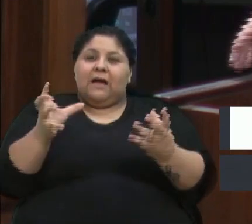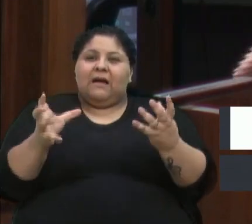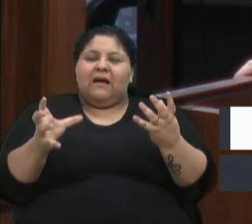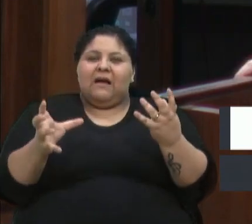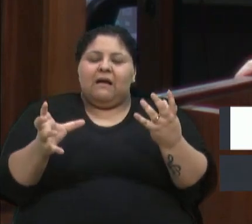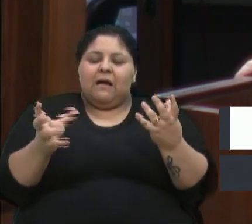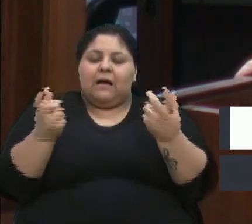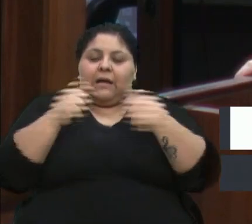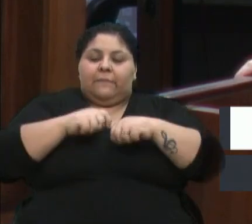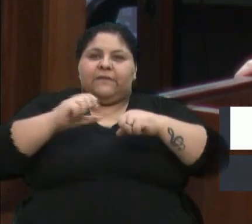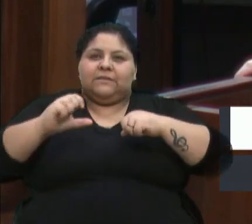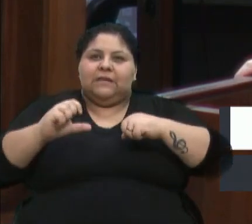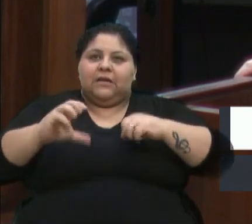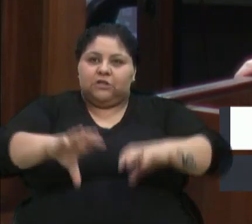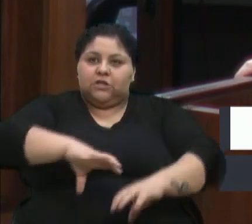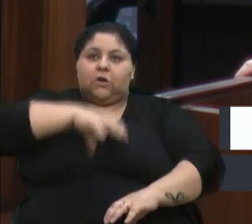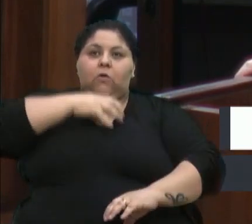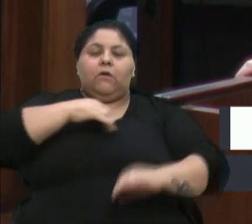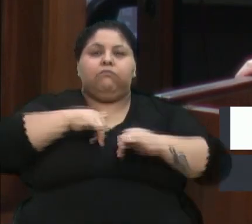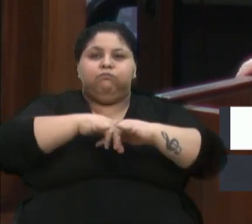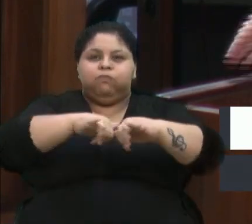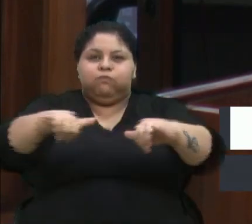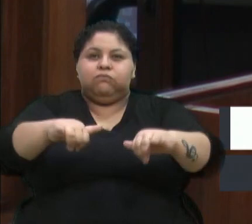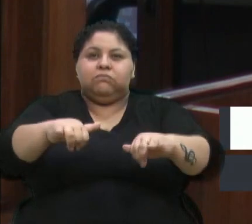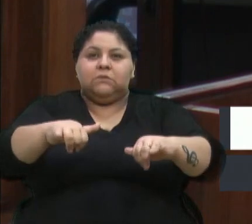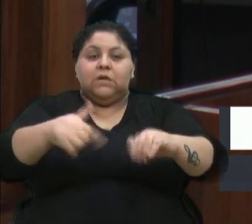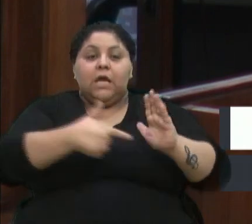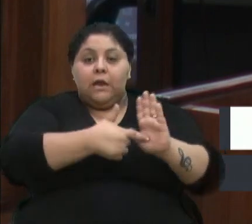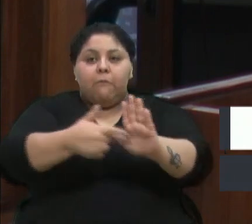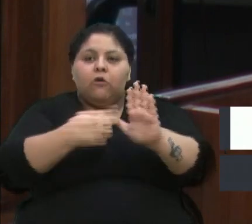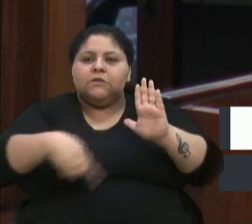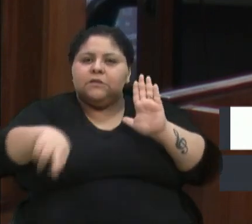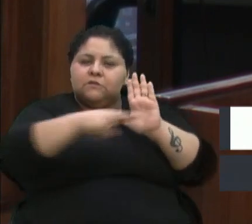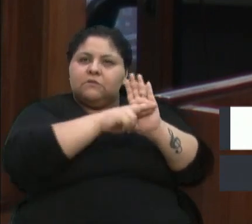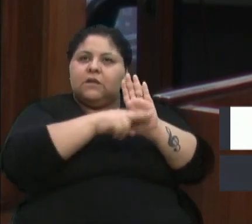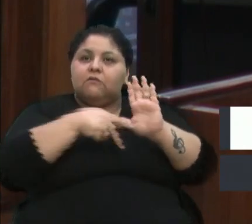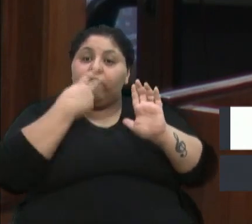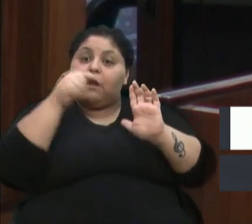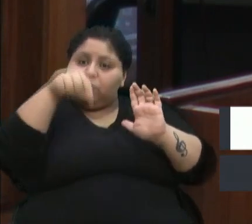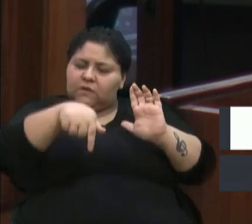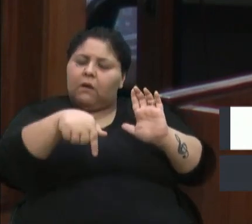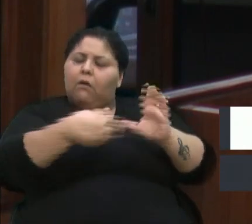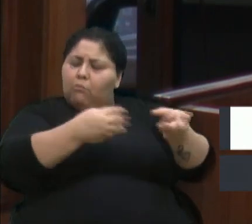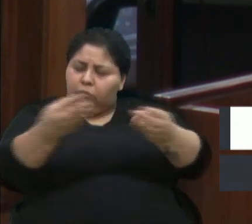ele dá resultado. Ele dá resultado, é aquilo que a gente bate muito aqui.